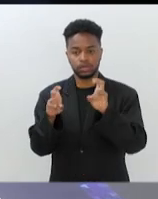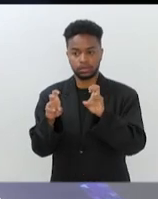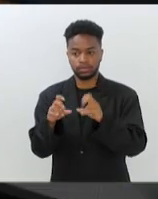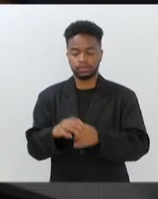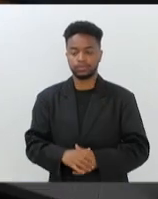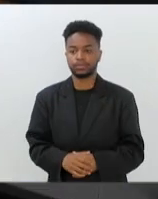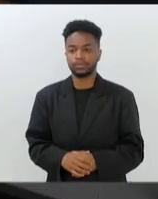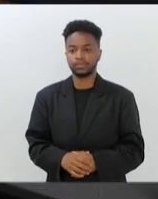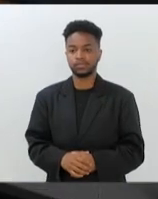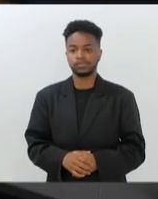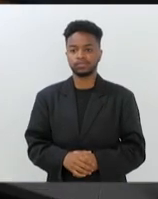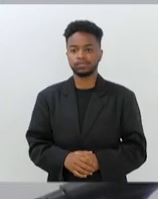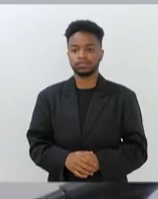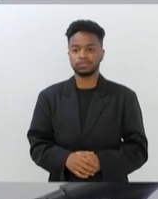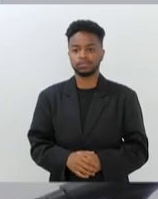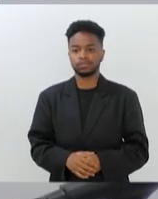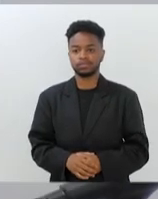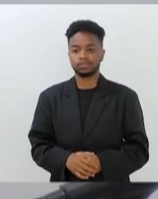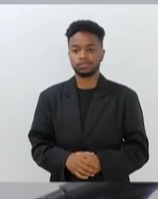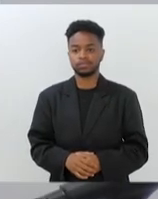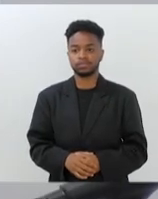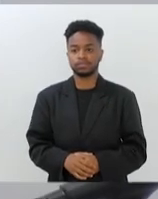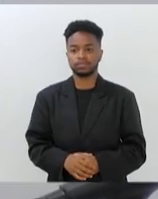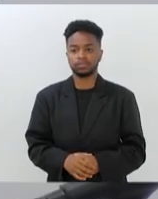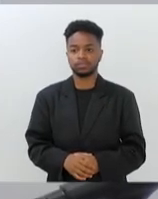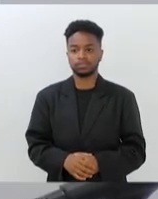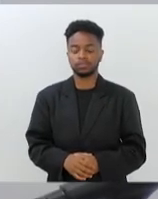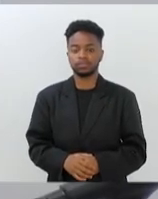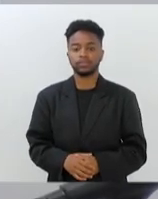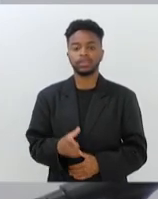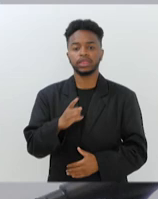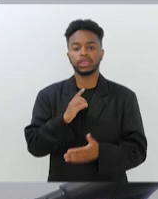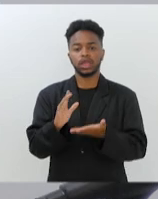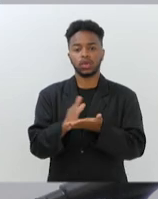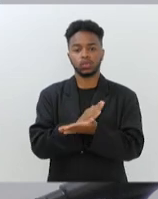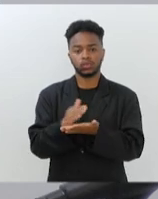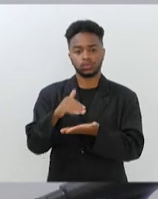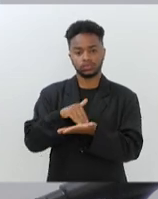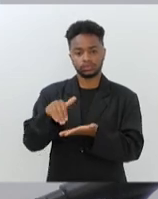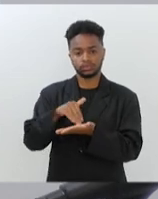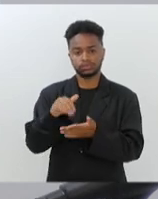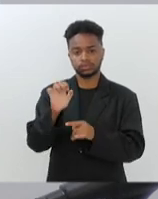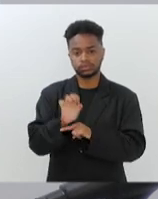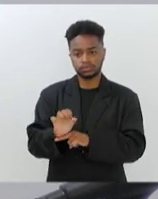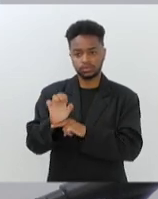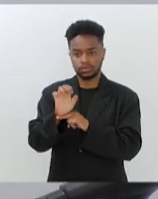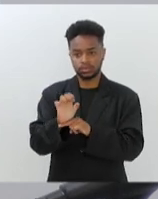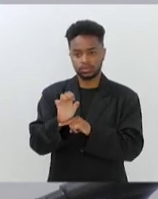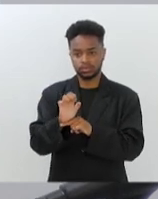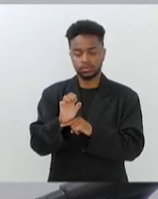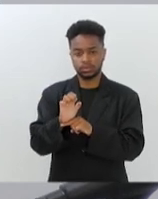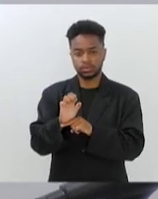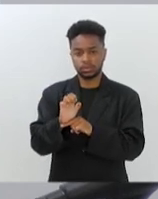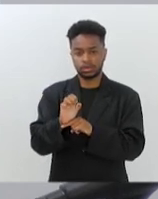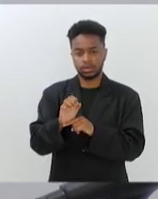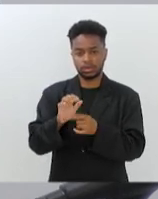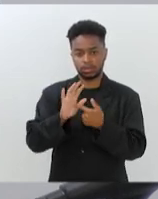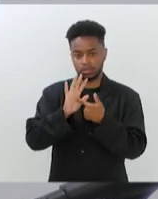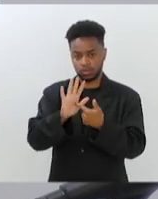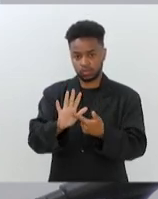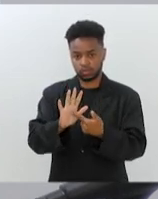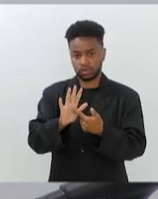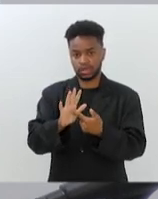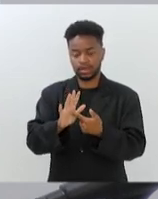desculpe senhor secretário algum secretário de estado determinou apontou um